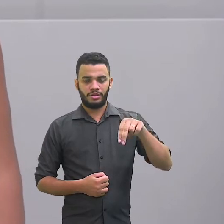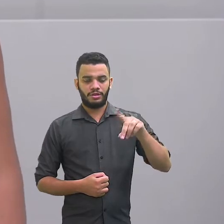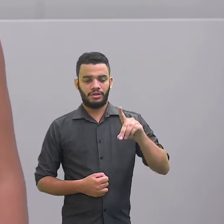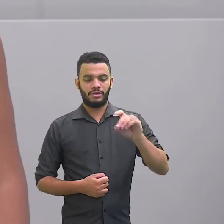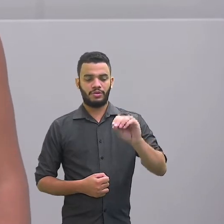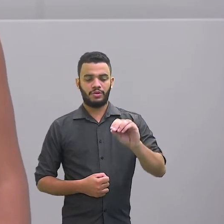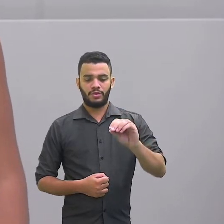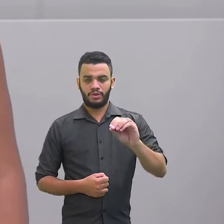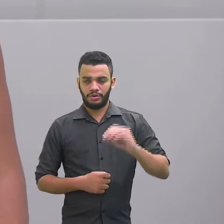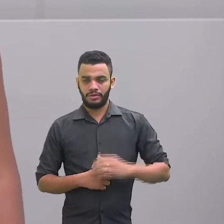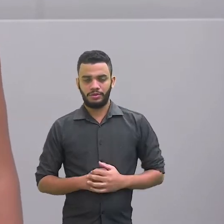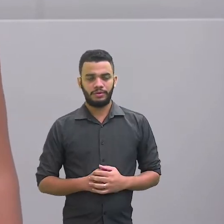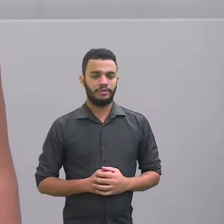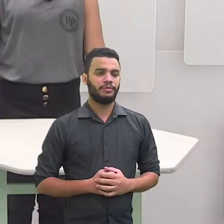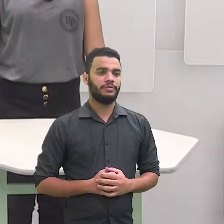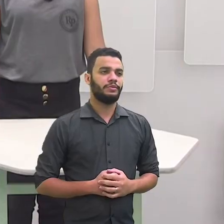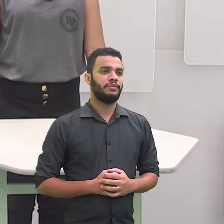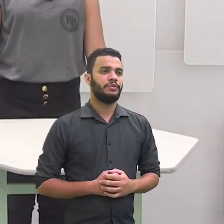M-E-X-E-N-D-O. Mexendo.